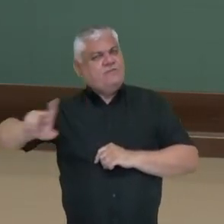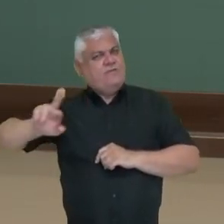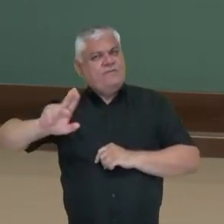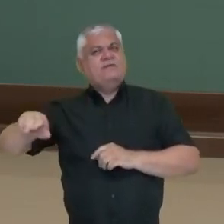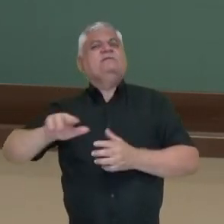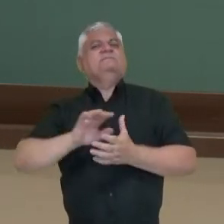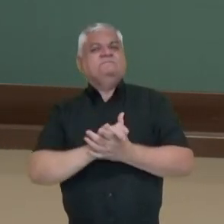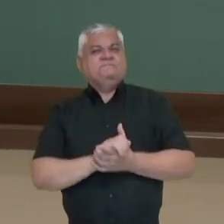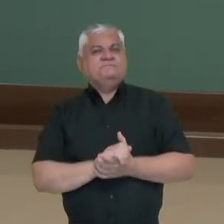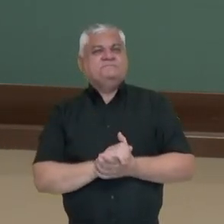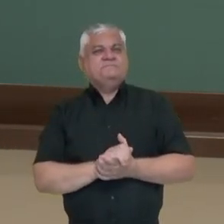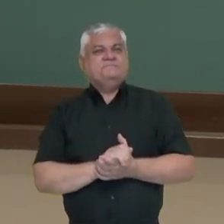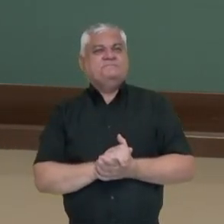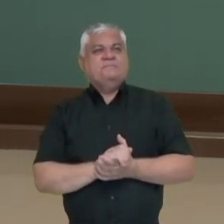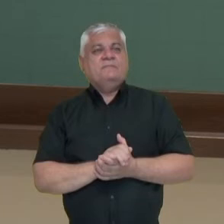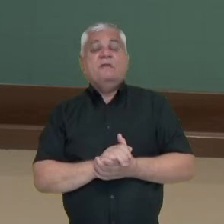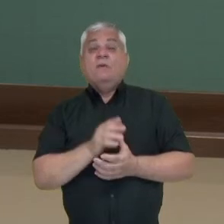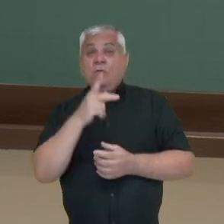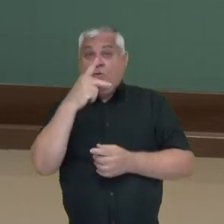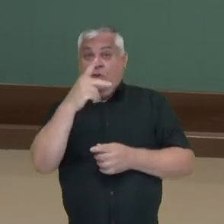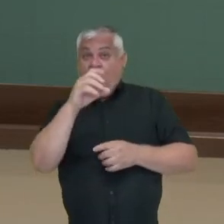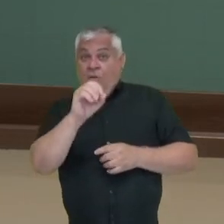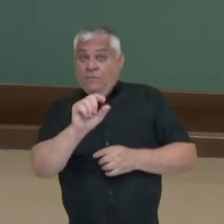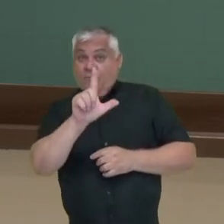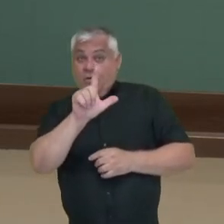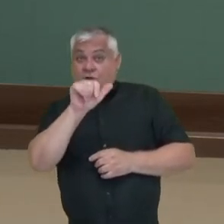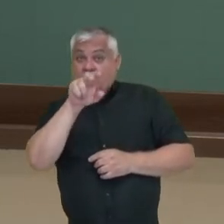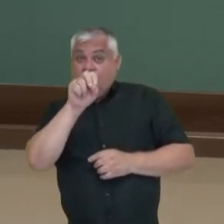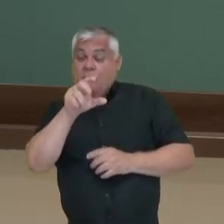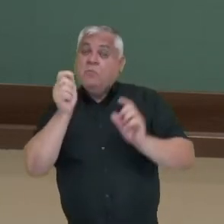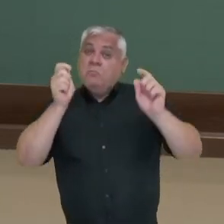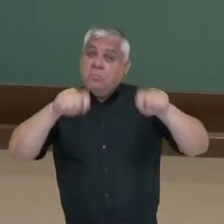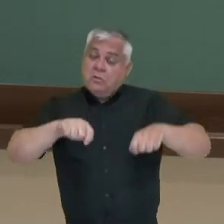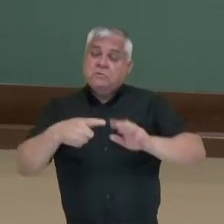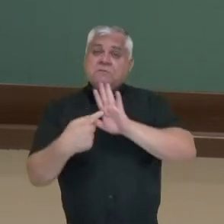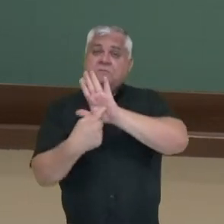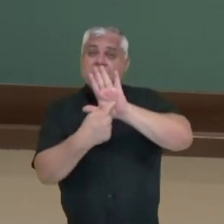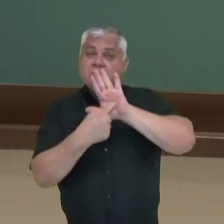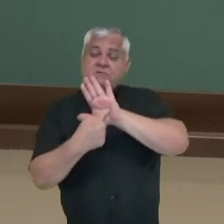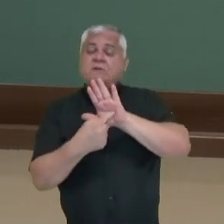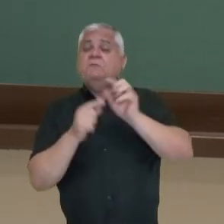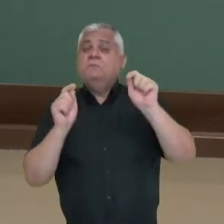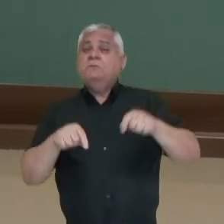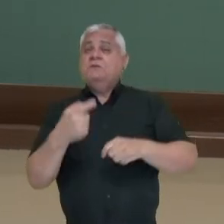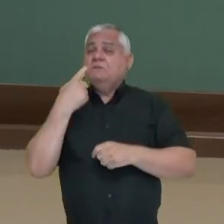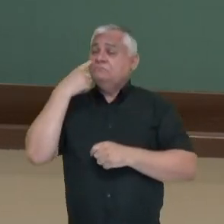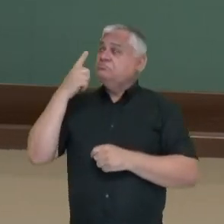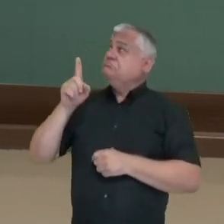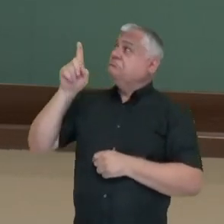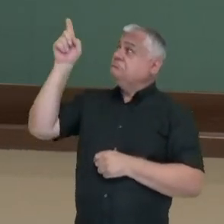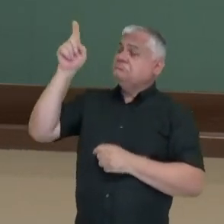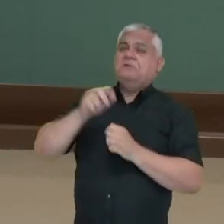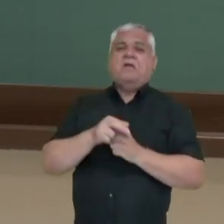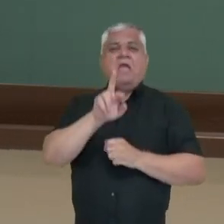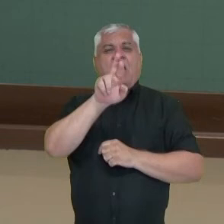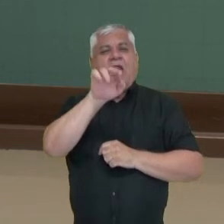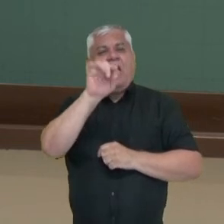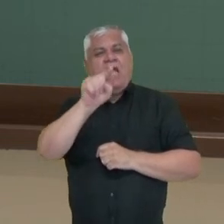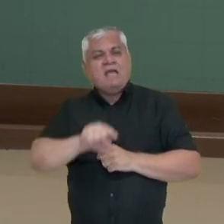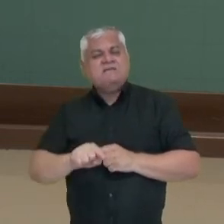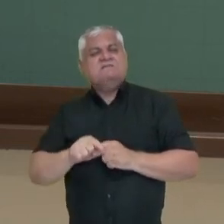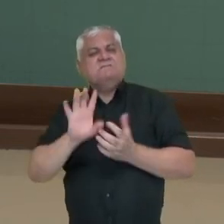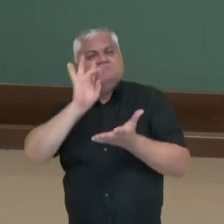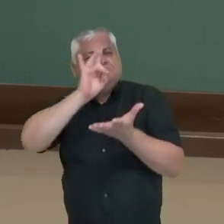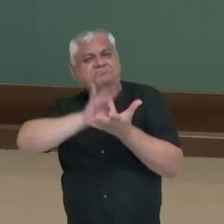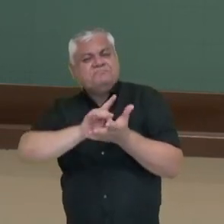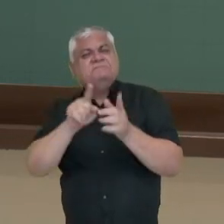é uma raiz. Então, um polinômio pode apresentar, como já deu para ver nesses exemplos, raízes reais e